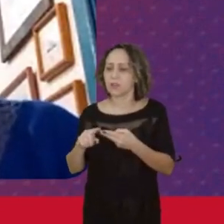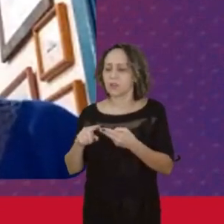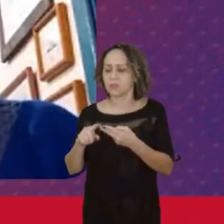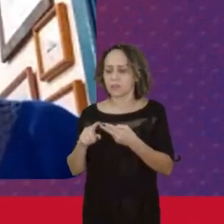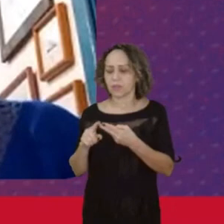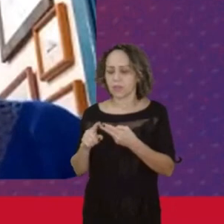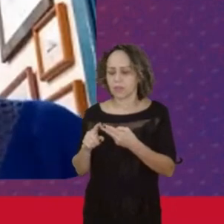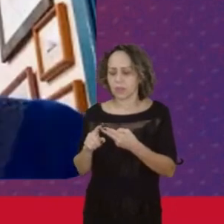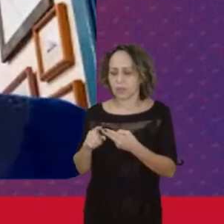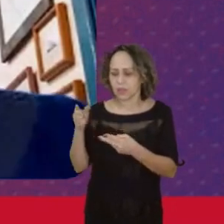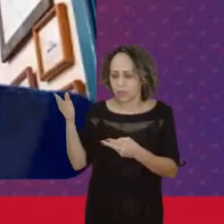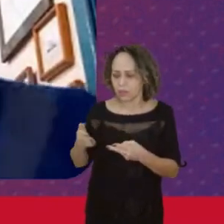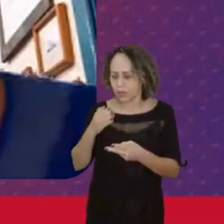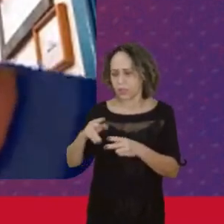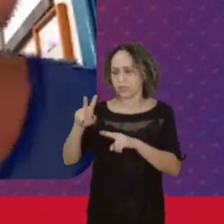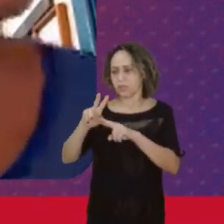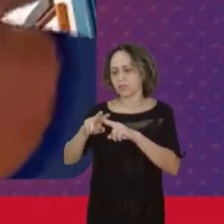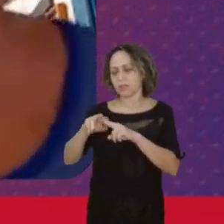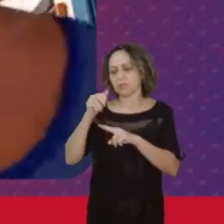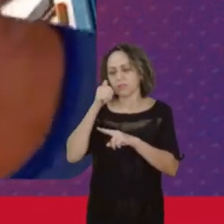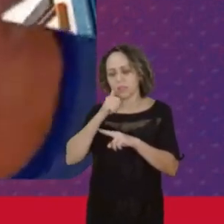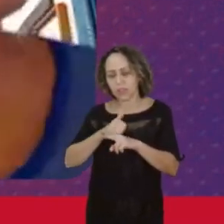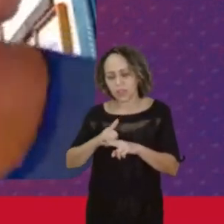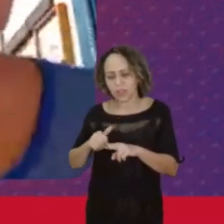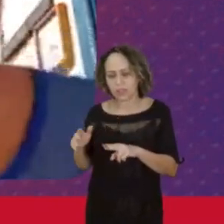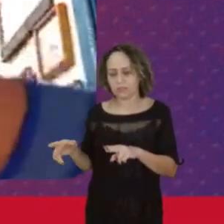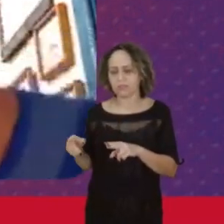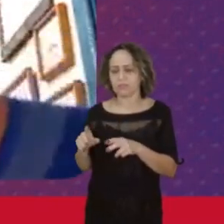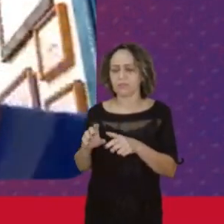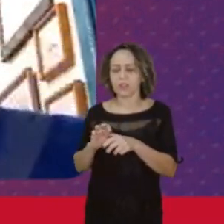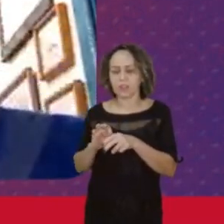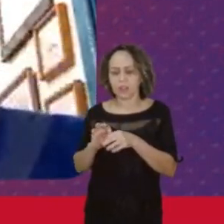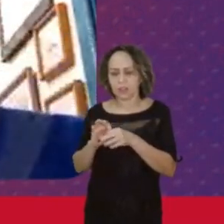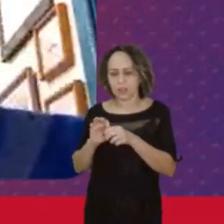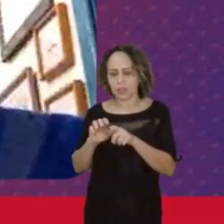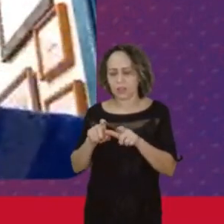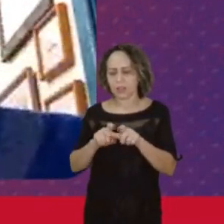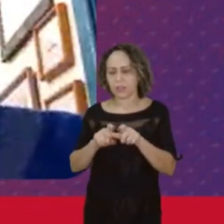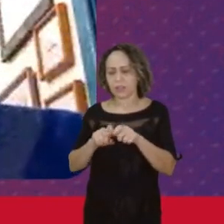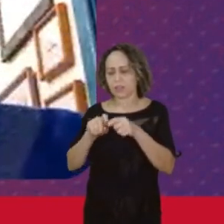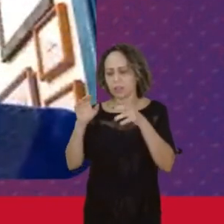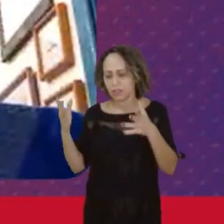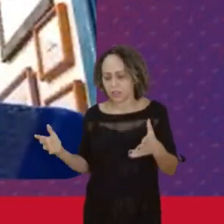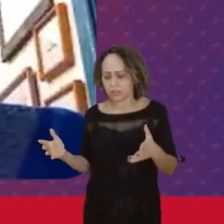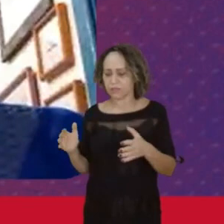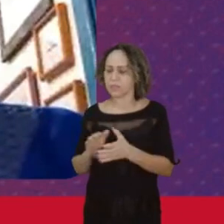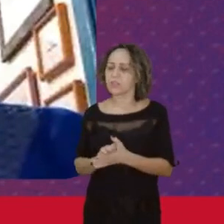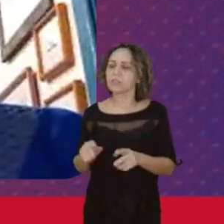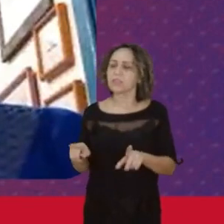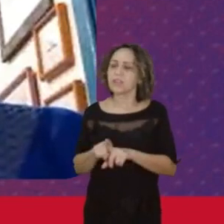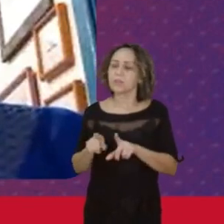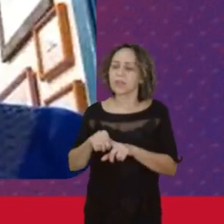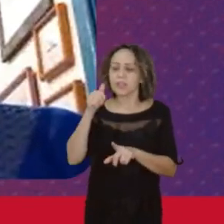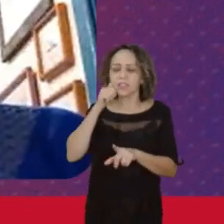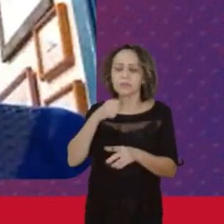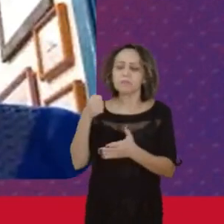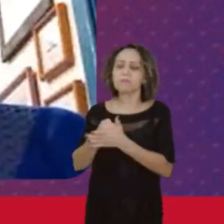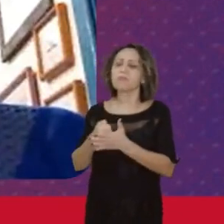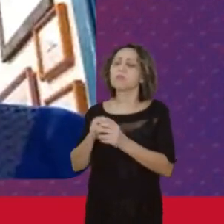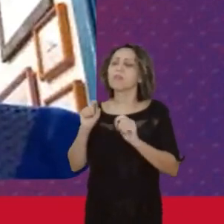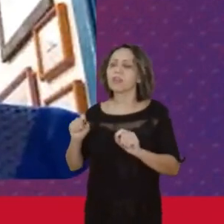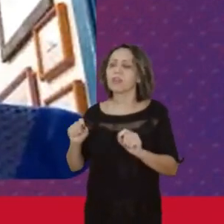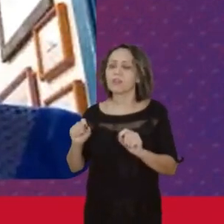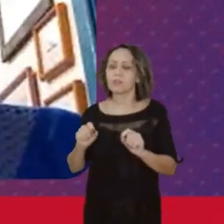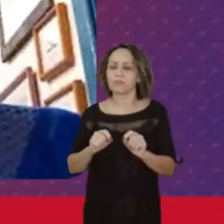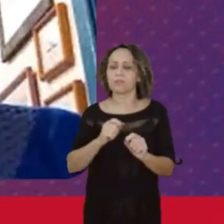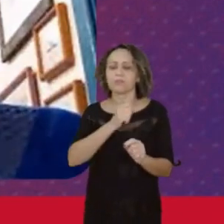com o objetivo de debater e conhecer o feminismo. Também tem, né,